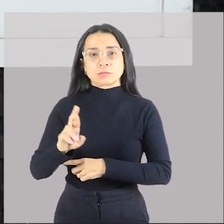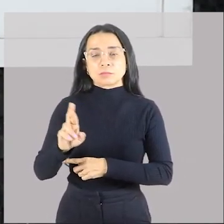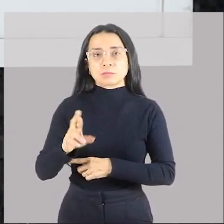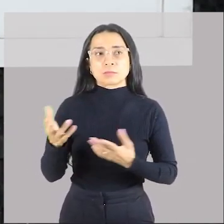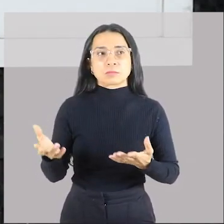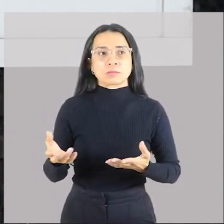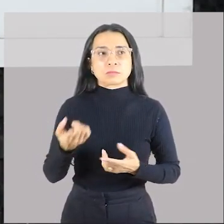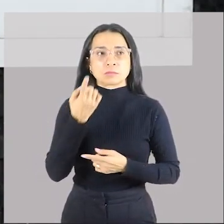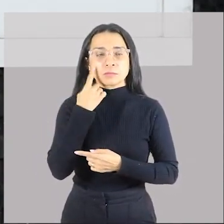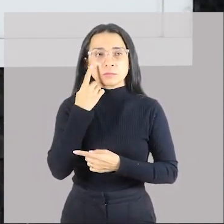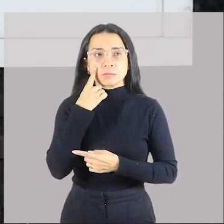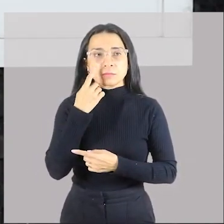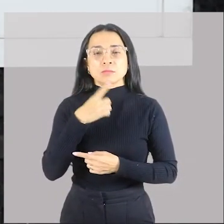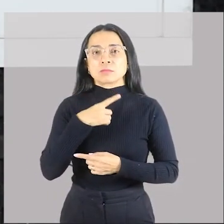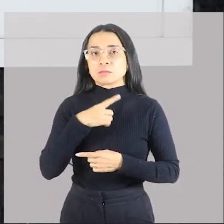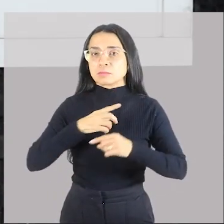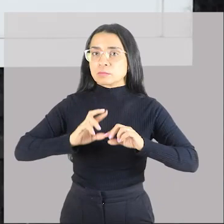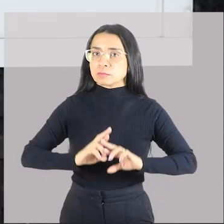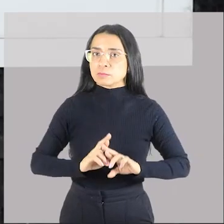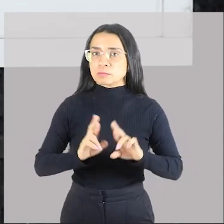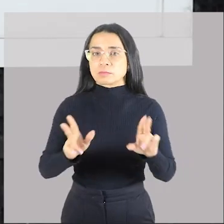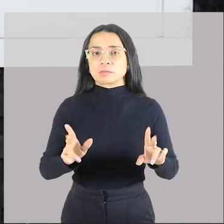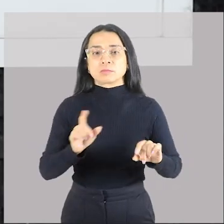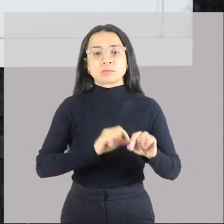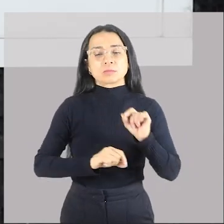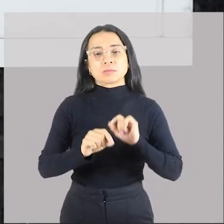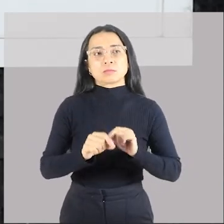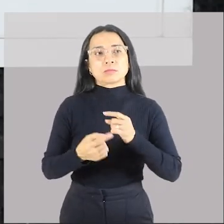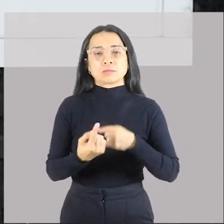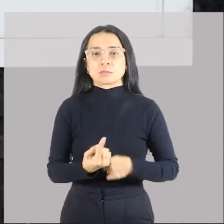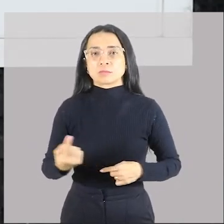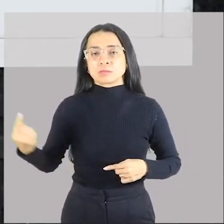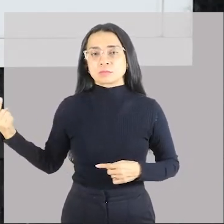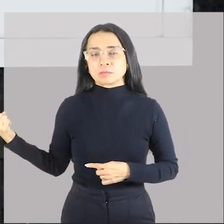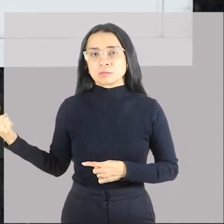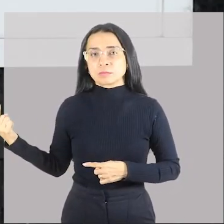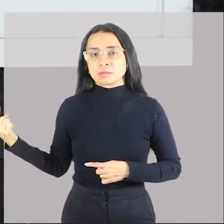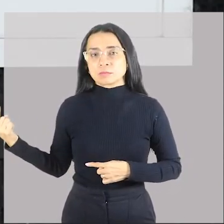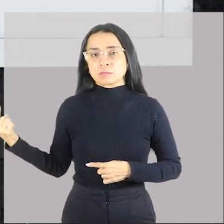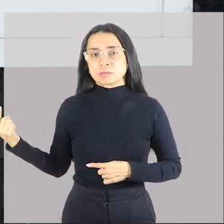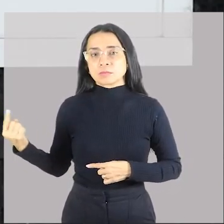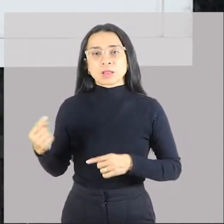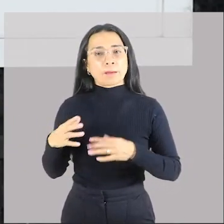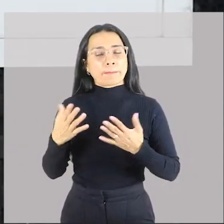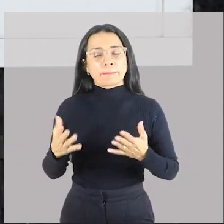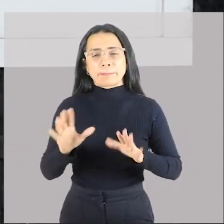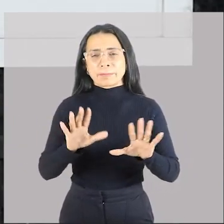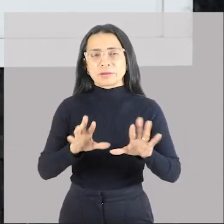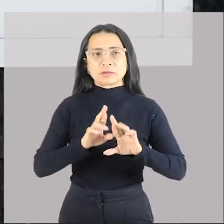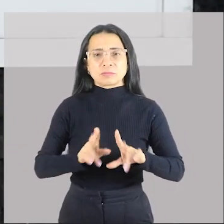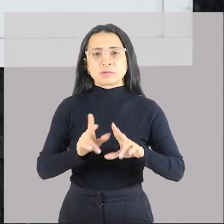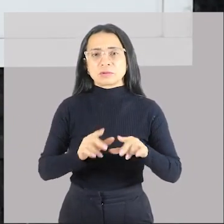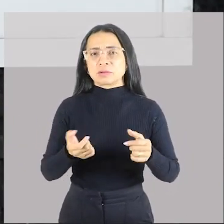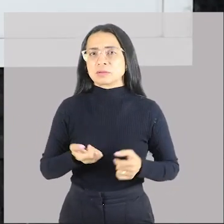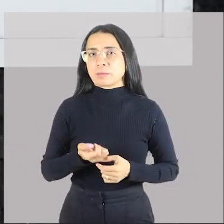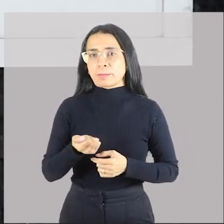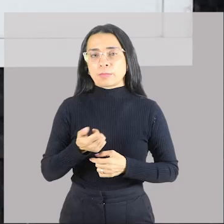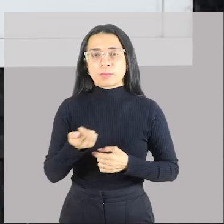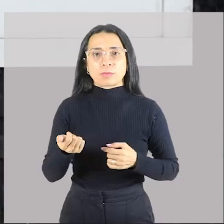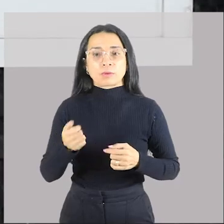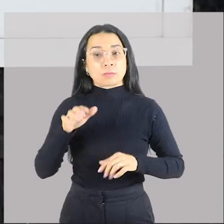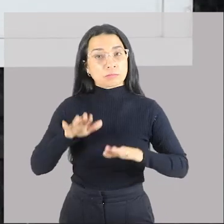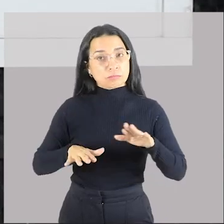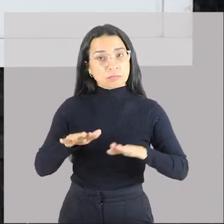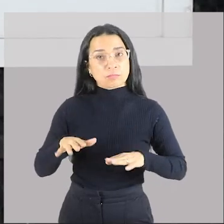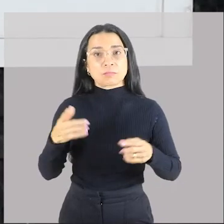Então, veja que houve uma diferença, né? Eita, professor, mas a diferença é muito pouca. Turma, depende, porque